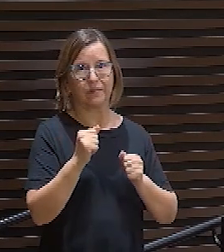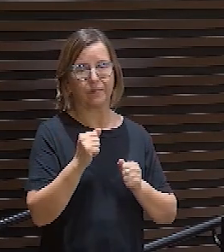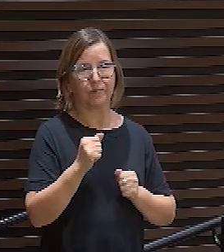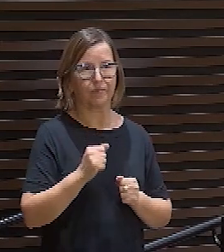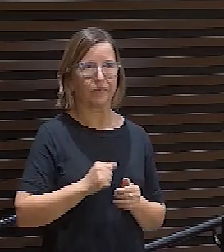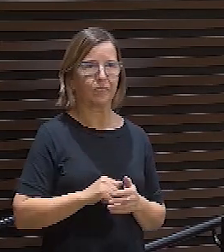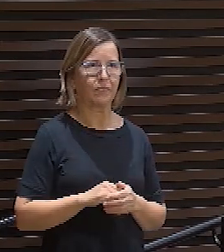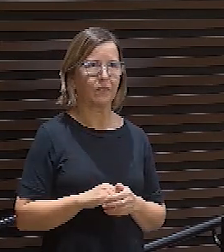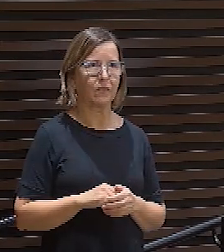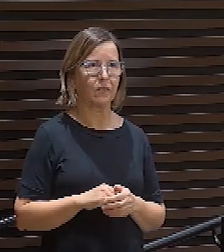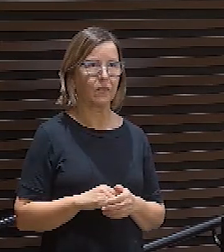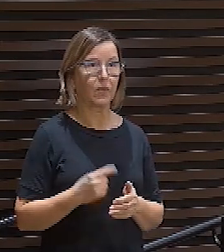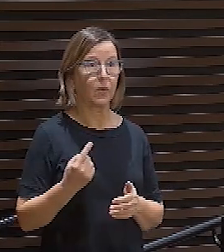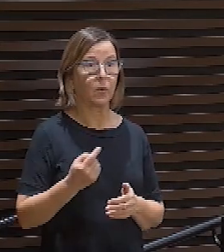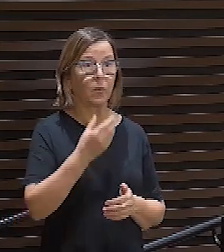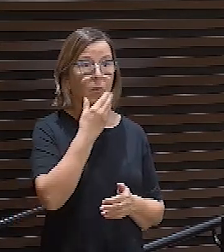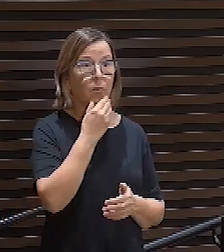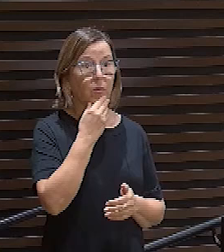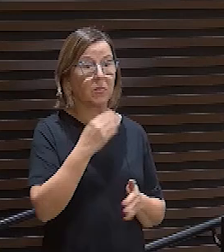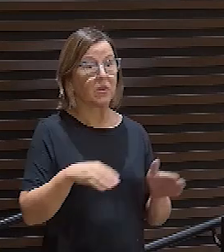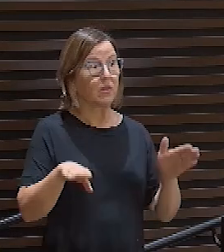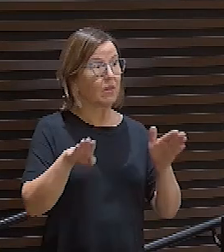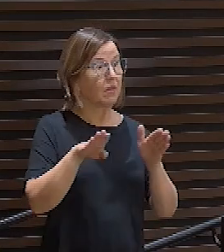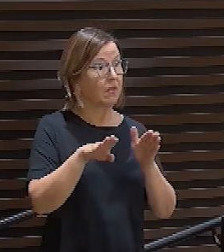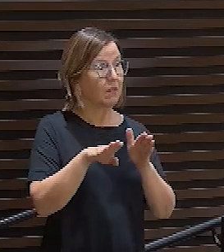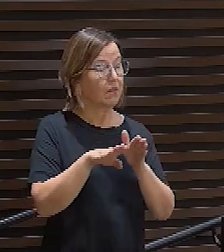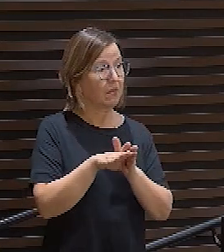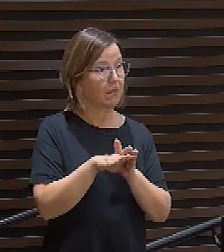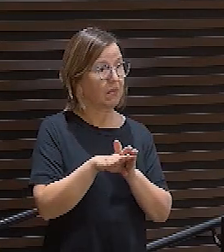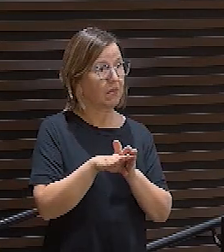Jamais um homem chegou aqui.